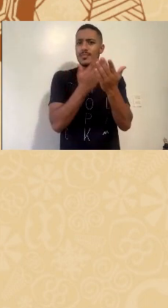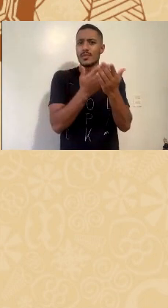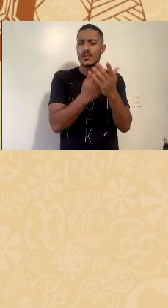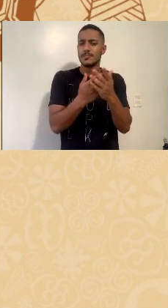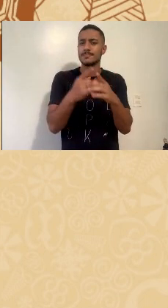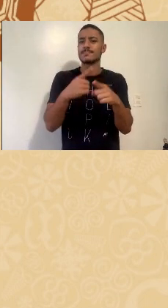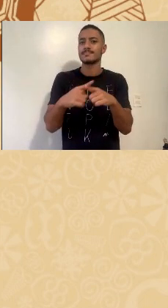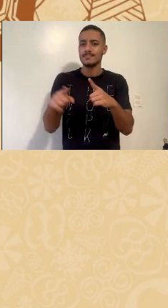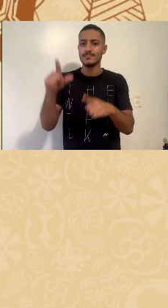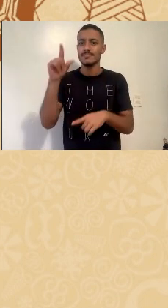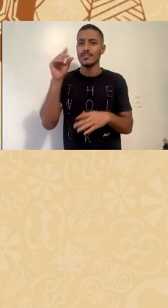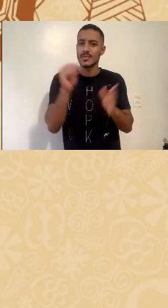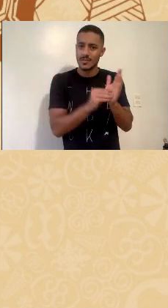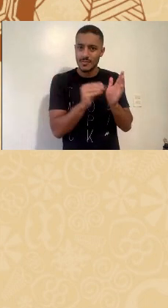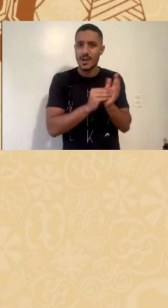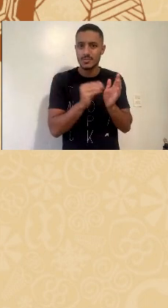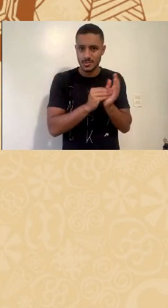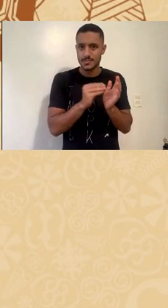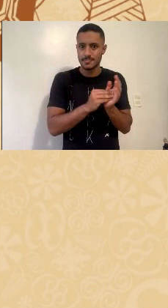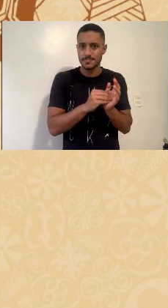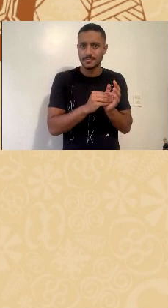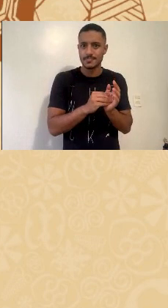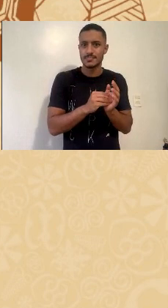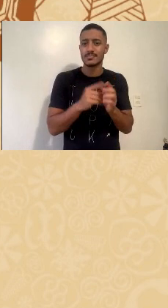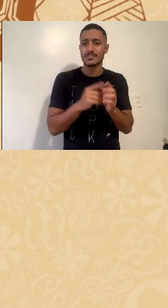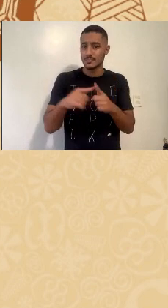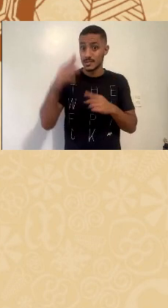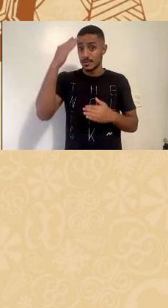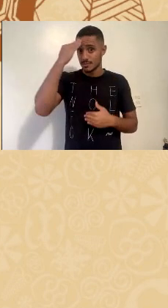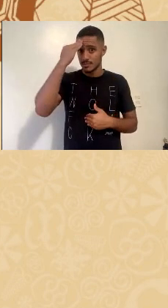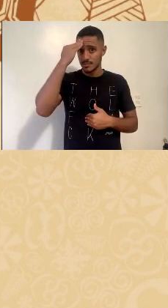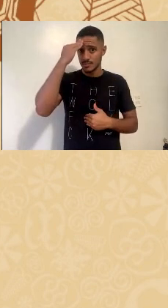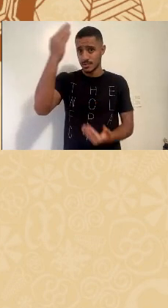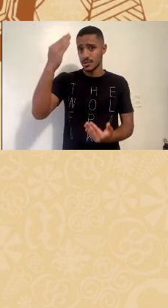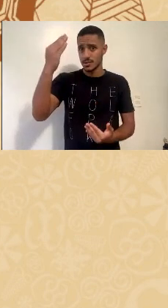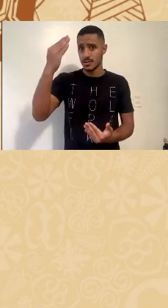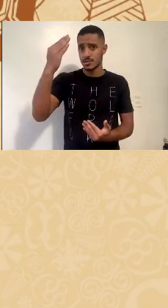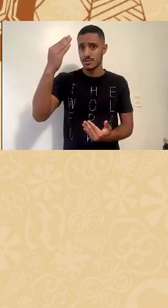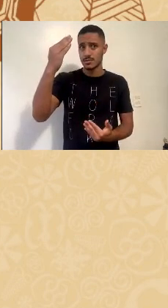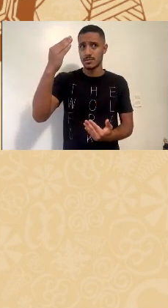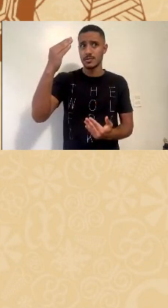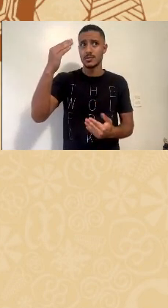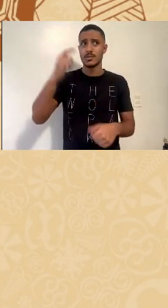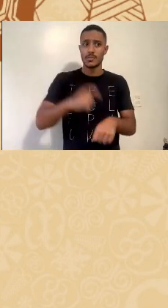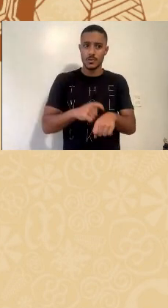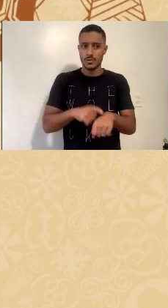ainda é muito pouco. Agradeço muito por essa oportunidade.